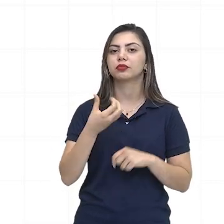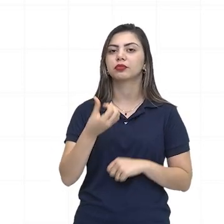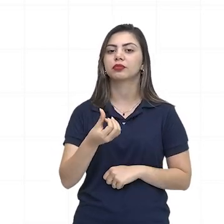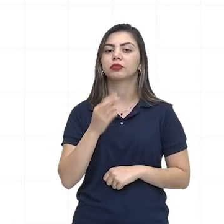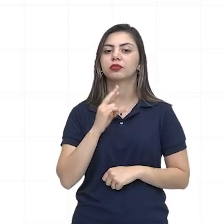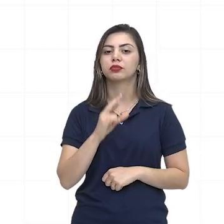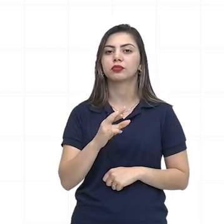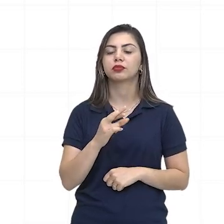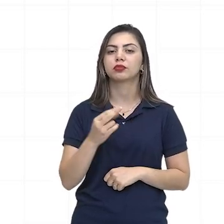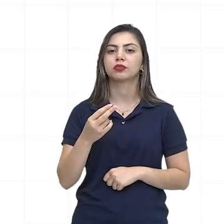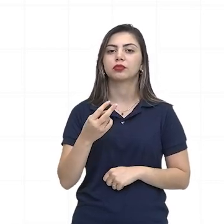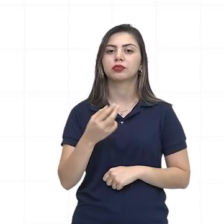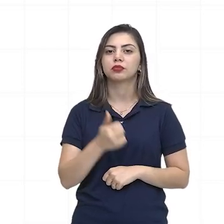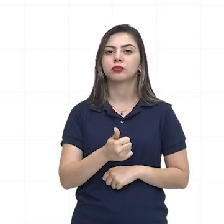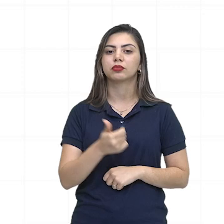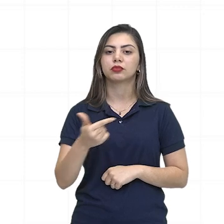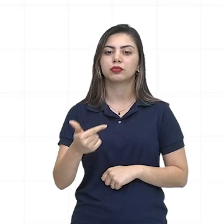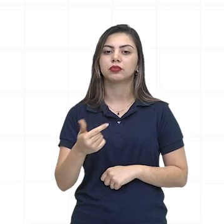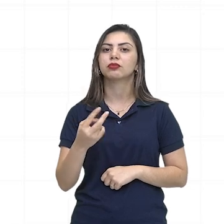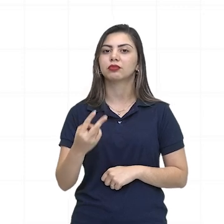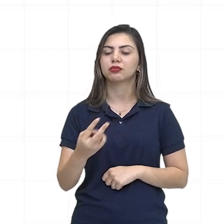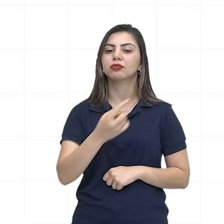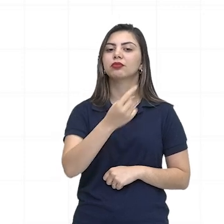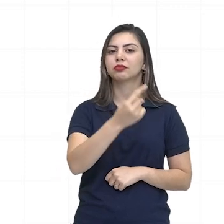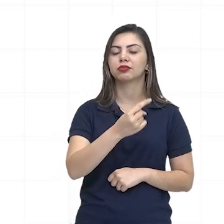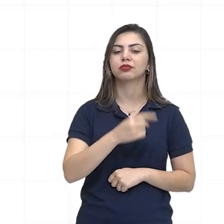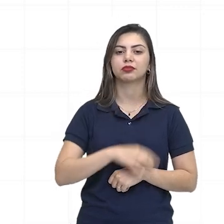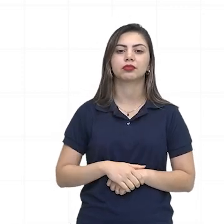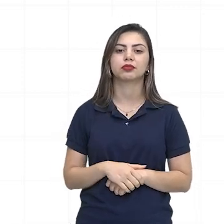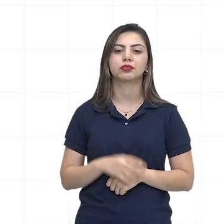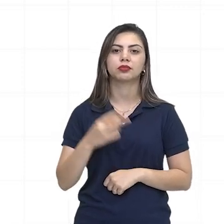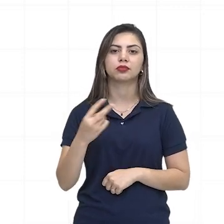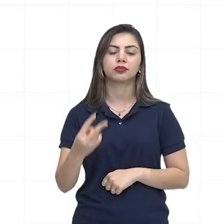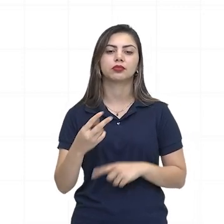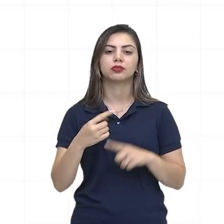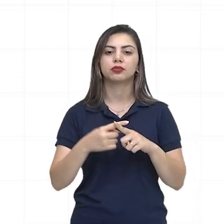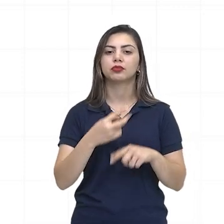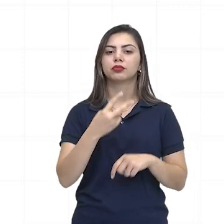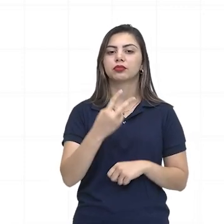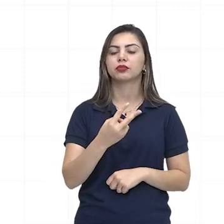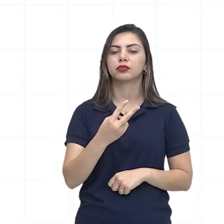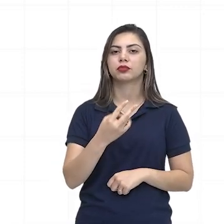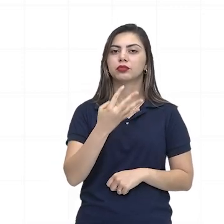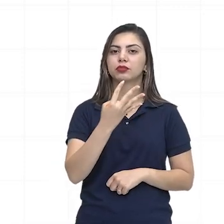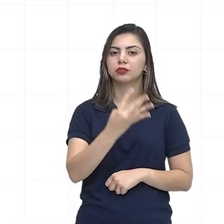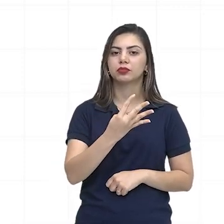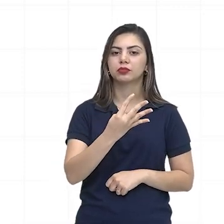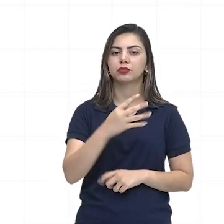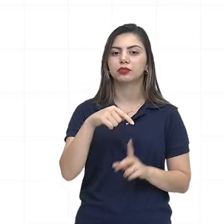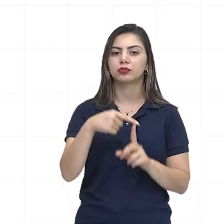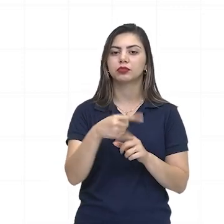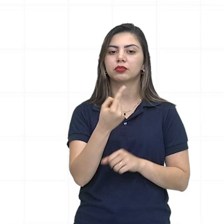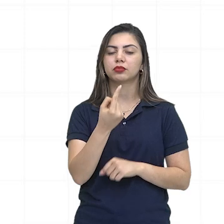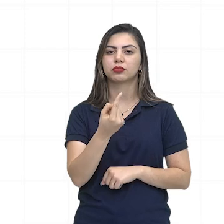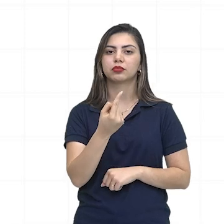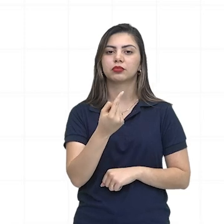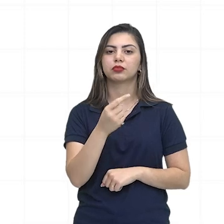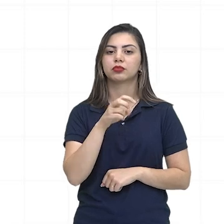vezes 6 é 12, vai 1. 2 vezes 2 é 4, com mais